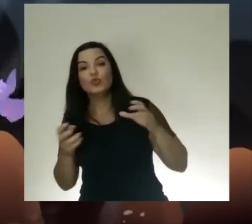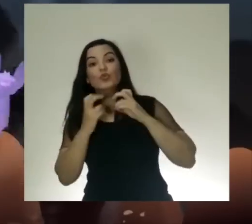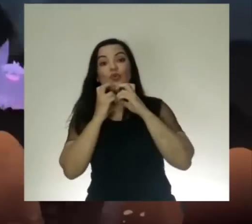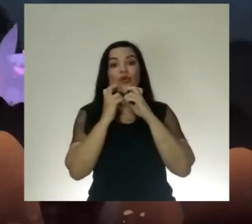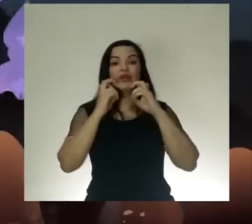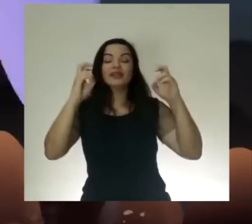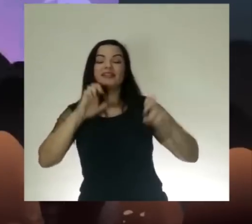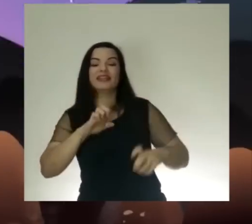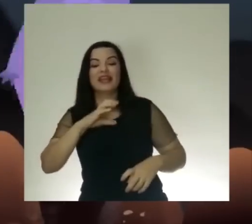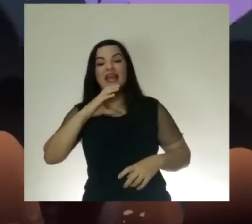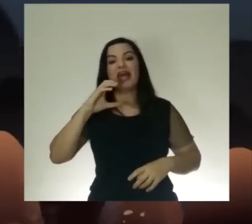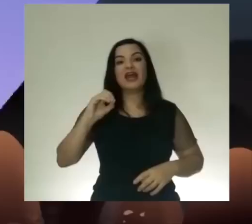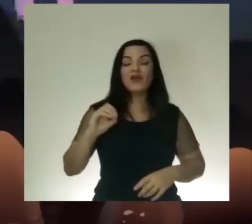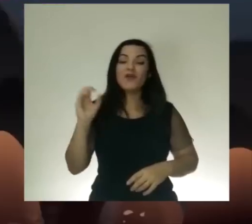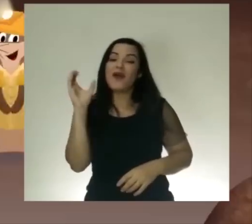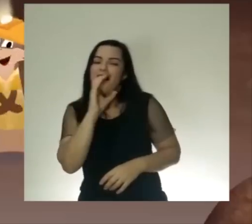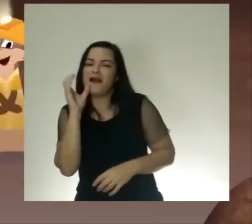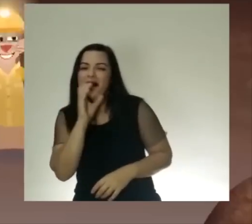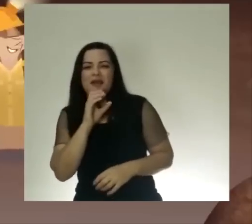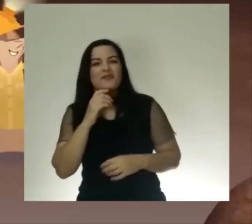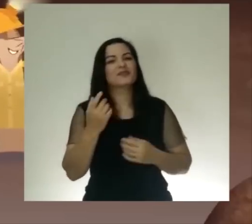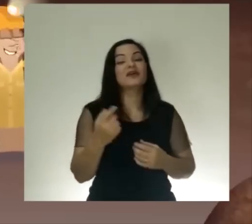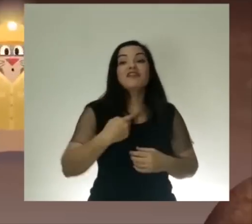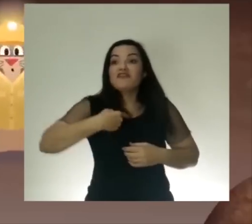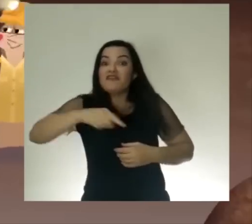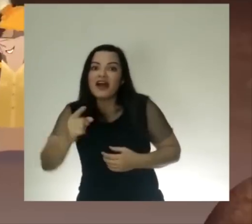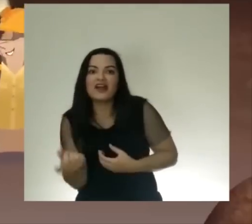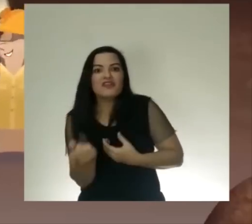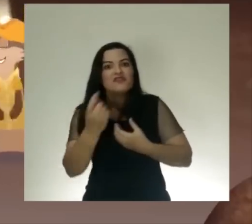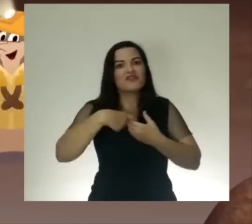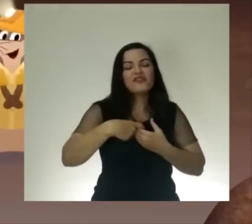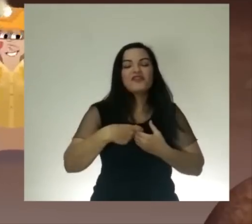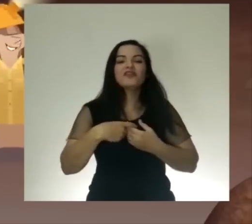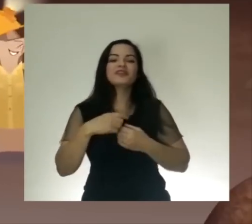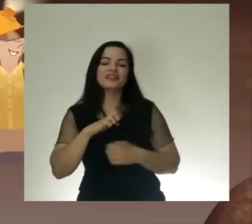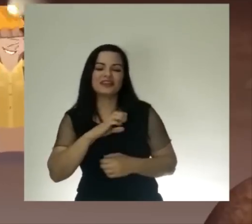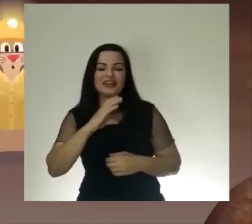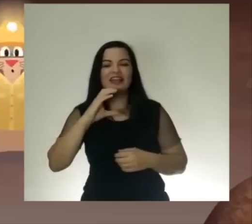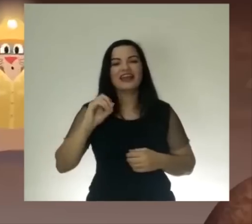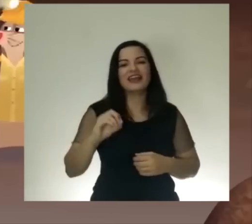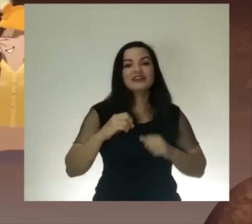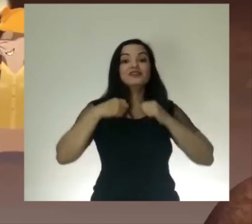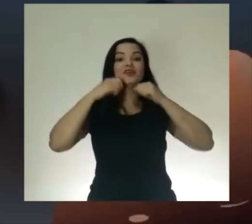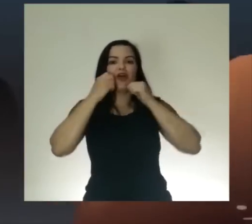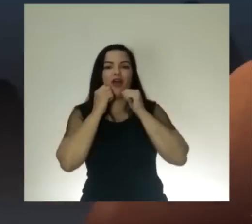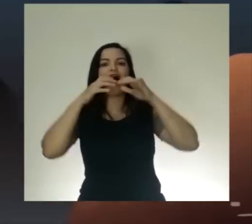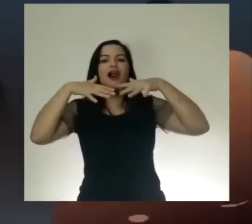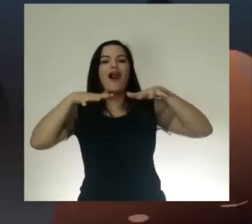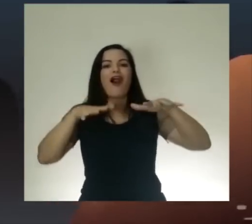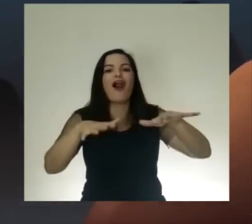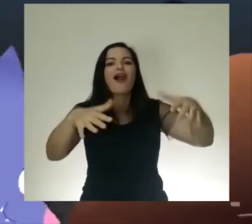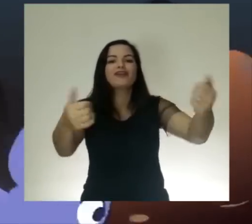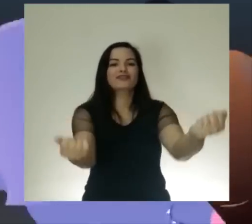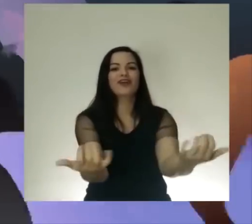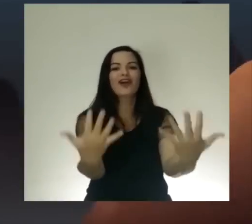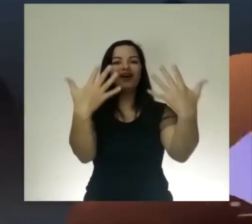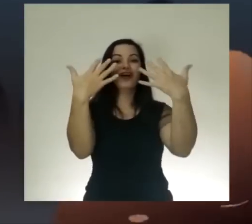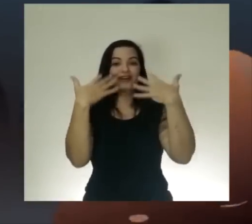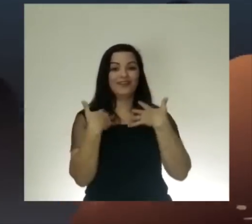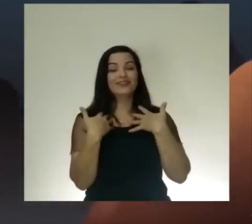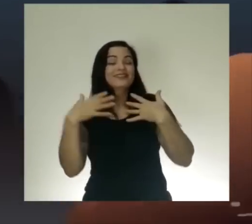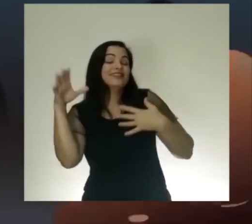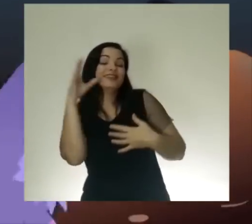sem demora. Ele vai e volta eco, na forma de onda sonora.